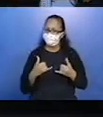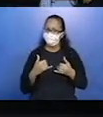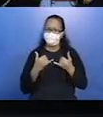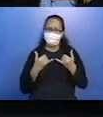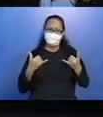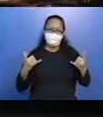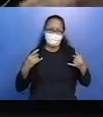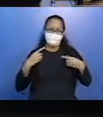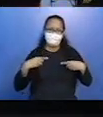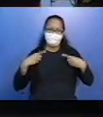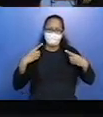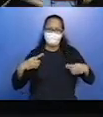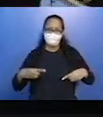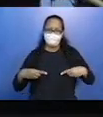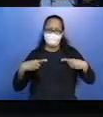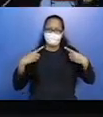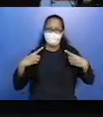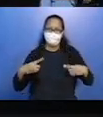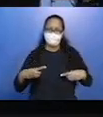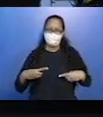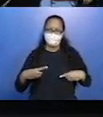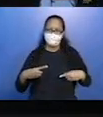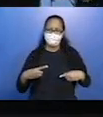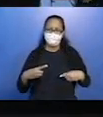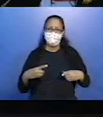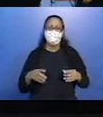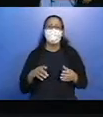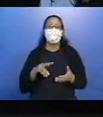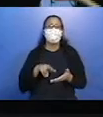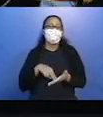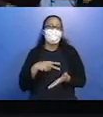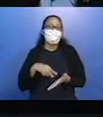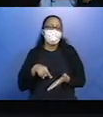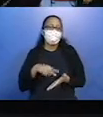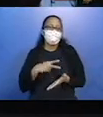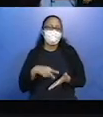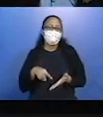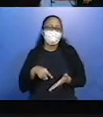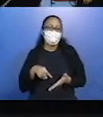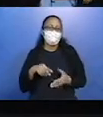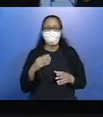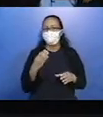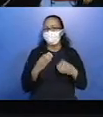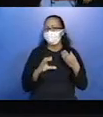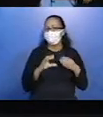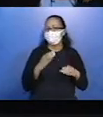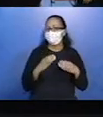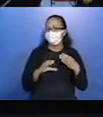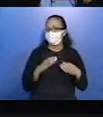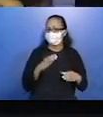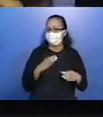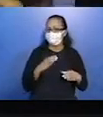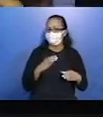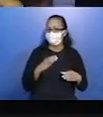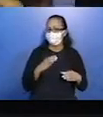são verbos de ação, assim como brincar, pular também são verbos de ação.